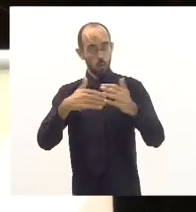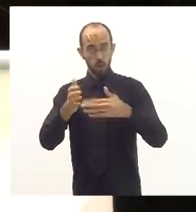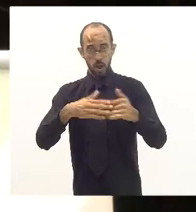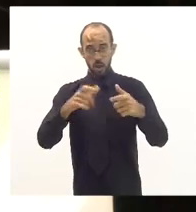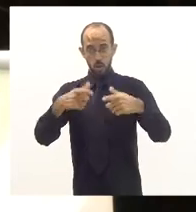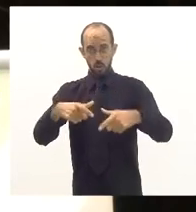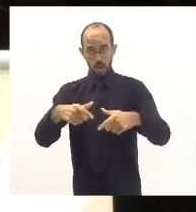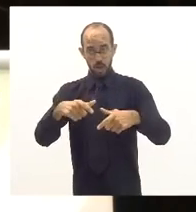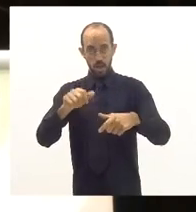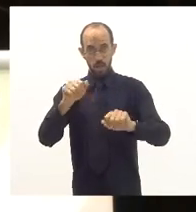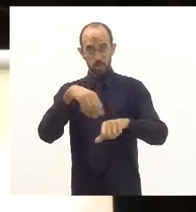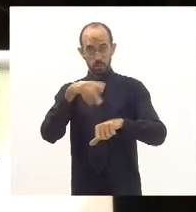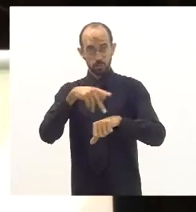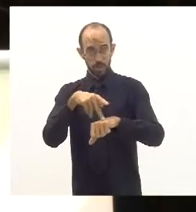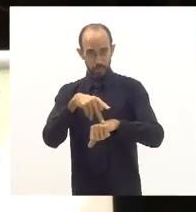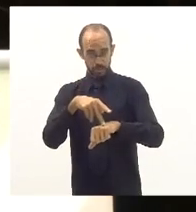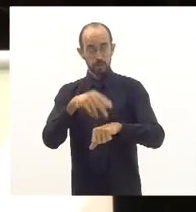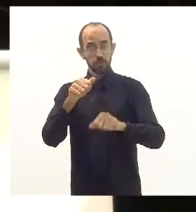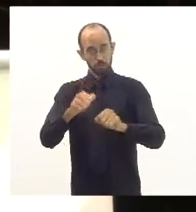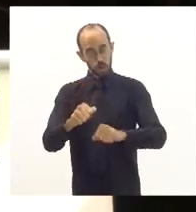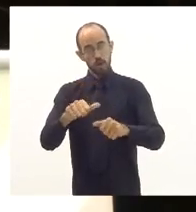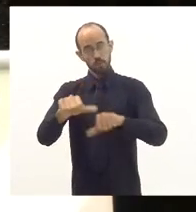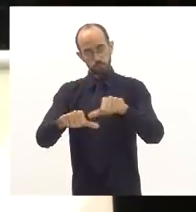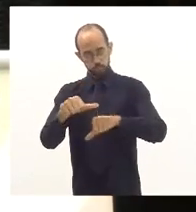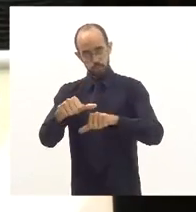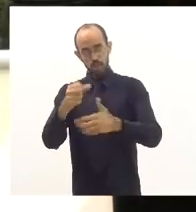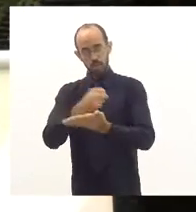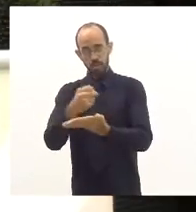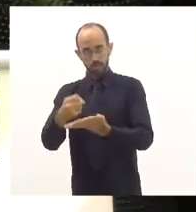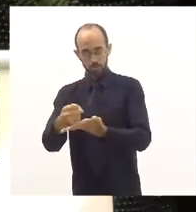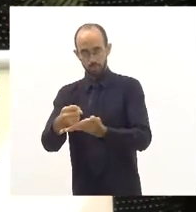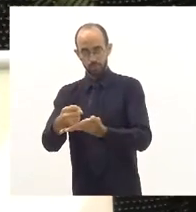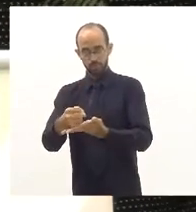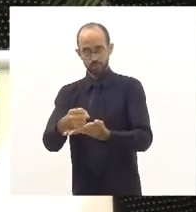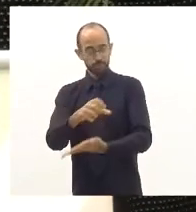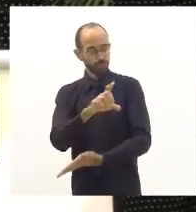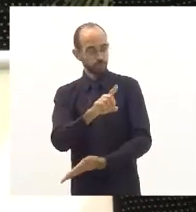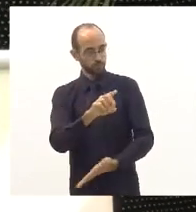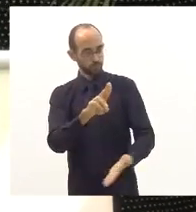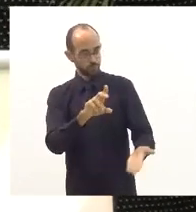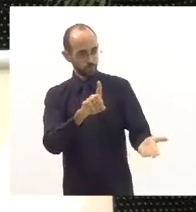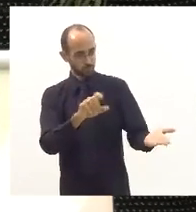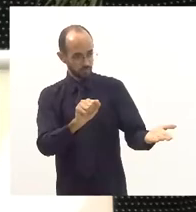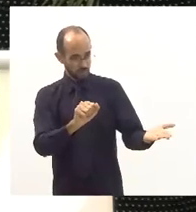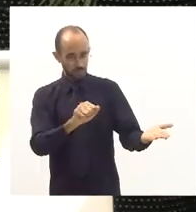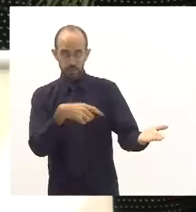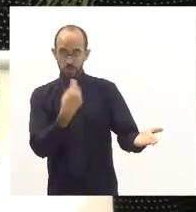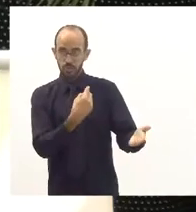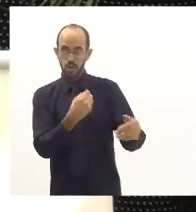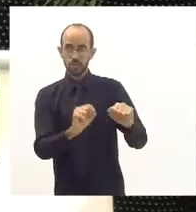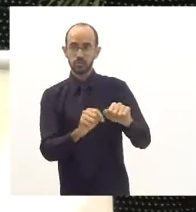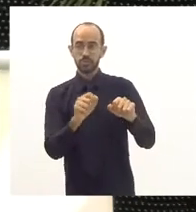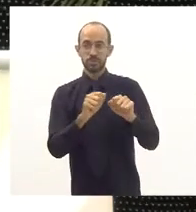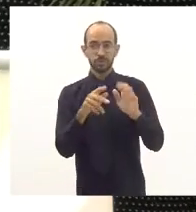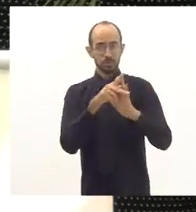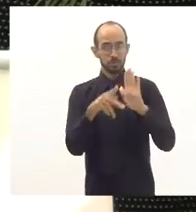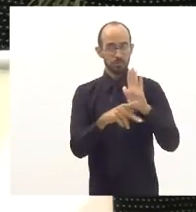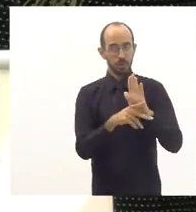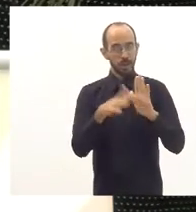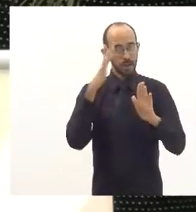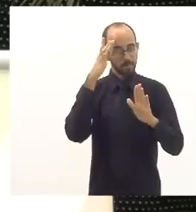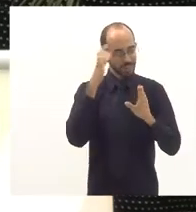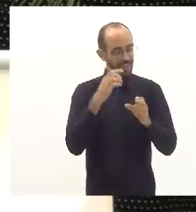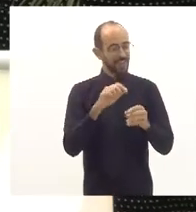chegar no cartório e se requalificarem. Duda, a gente está levando isso, acho que o protocolo vai ser feito amanhã. Estou aqui